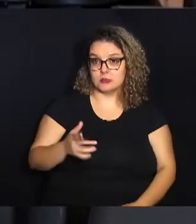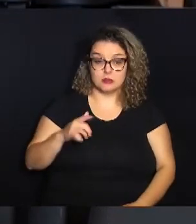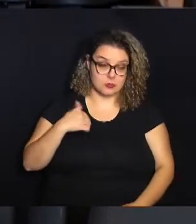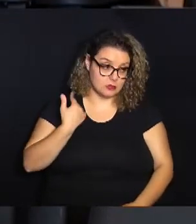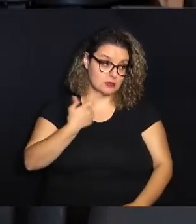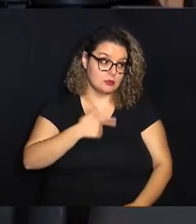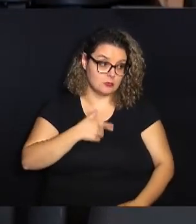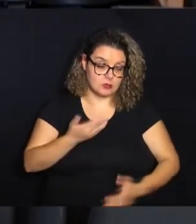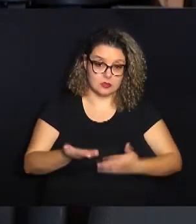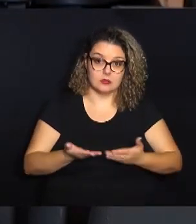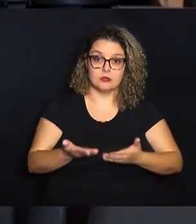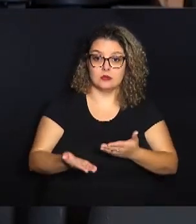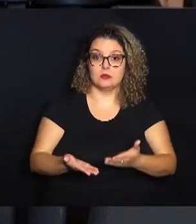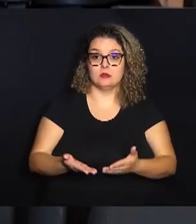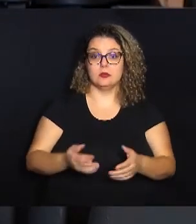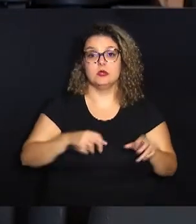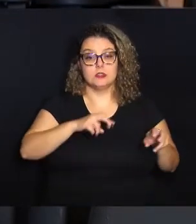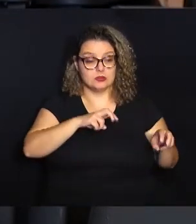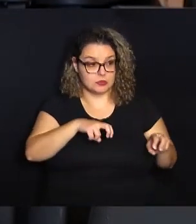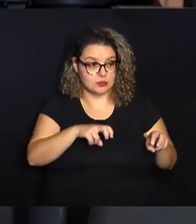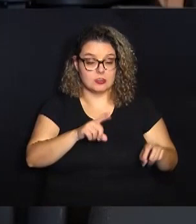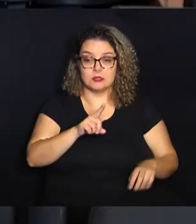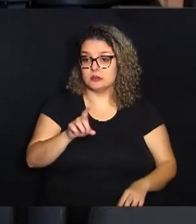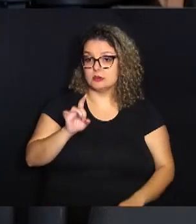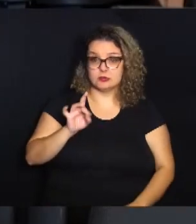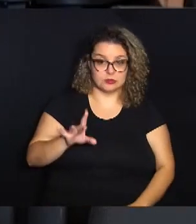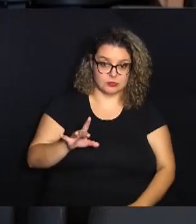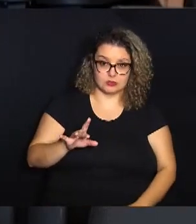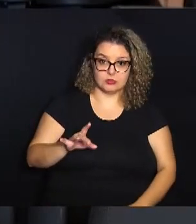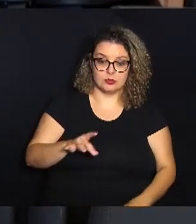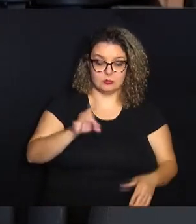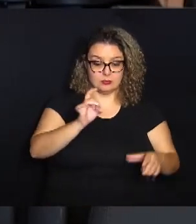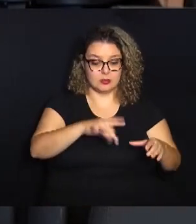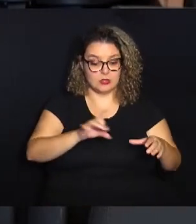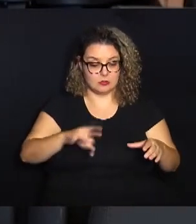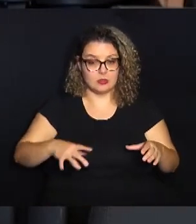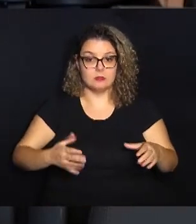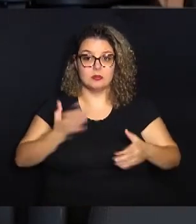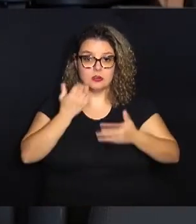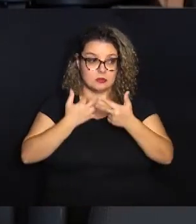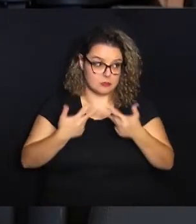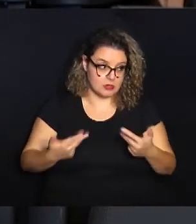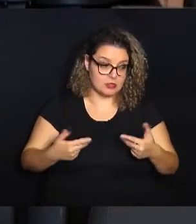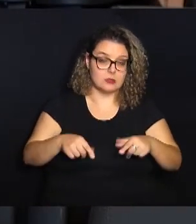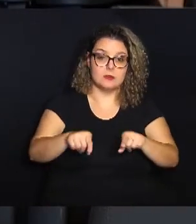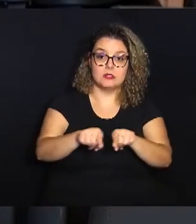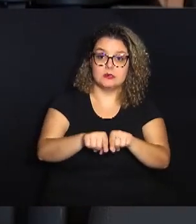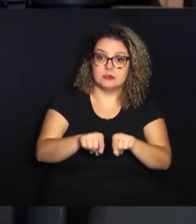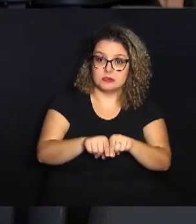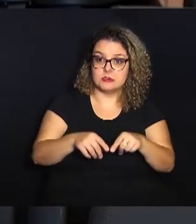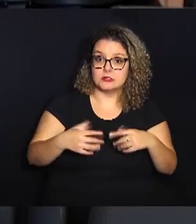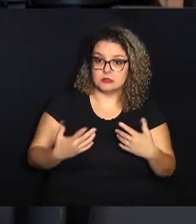nós preservaríamos esse rural não só para o plantio de alimentos, mas também